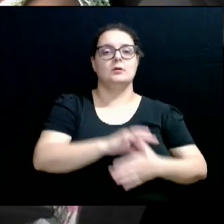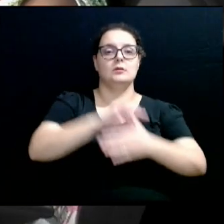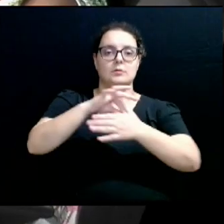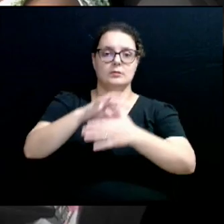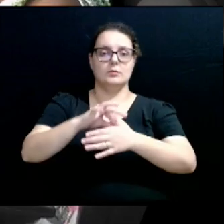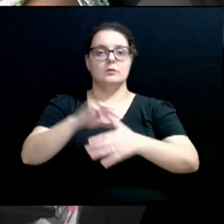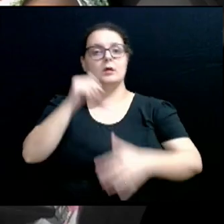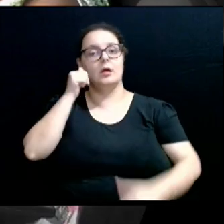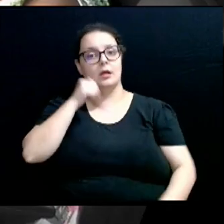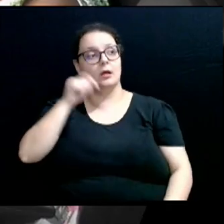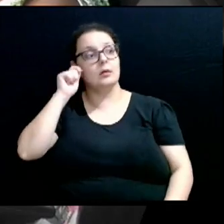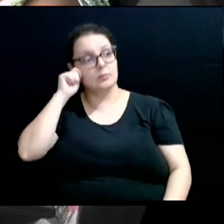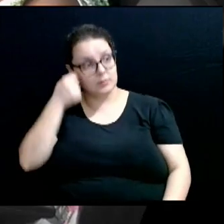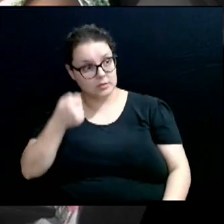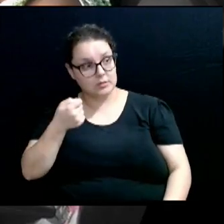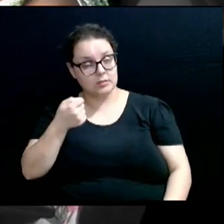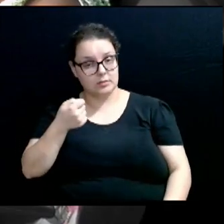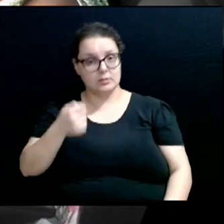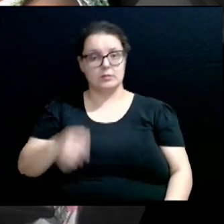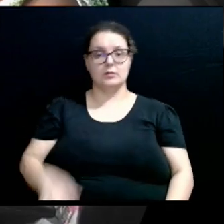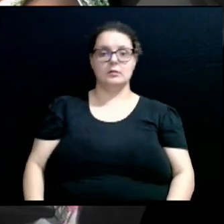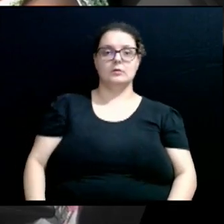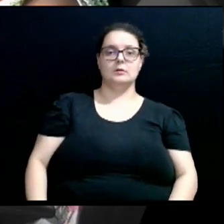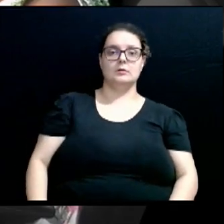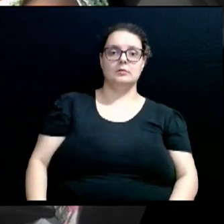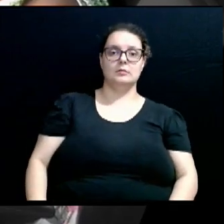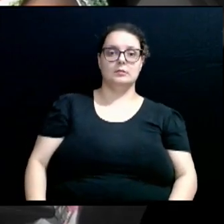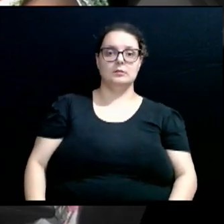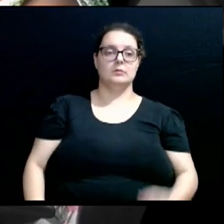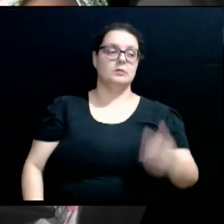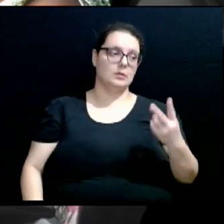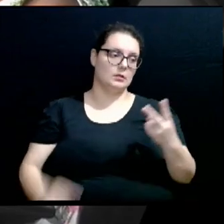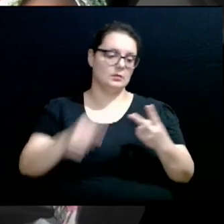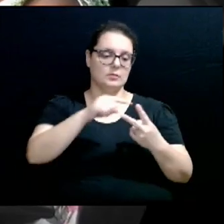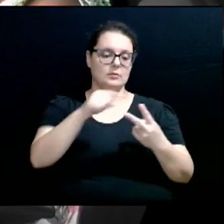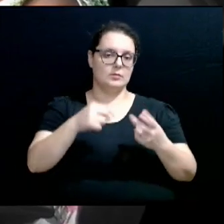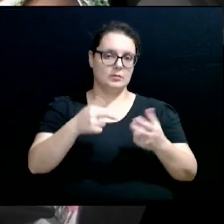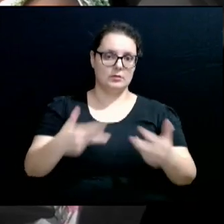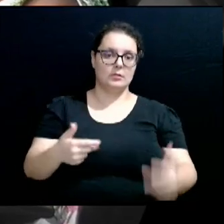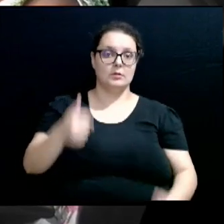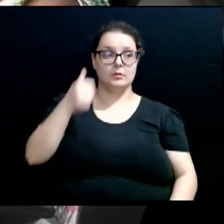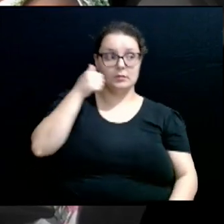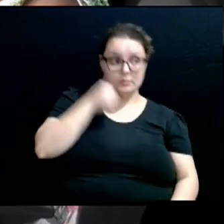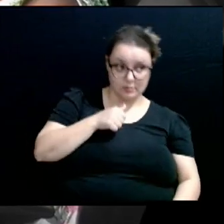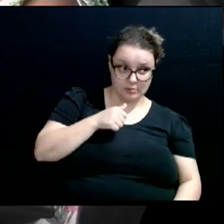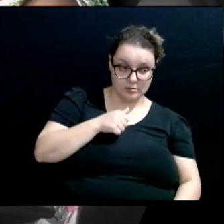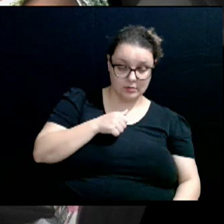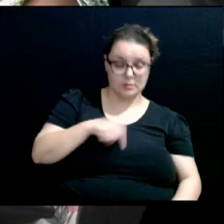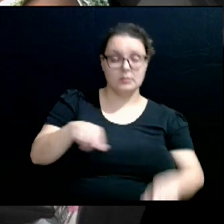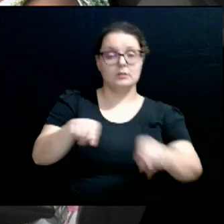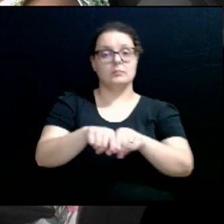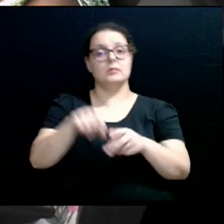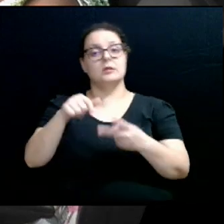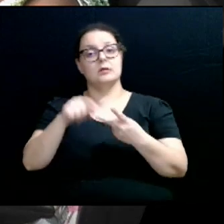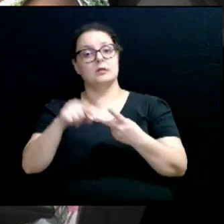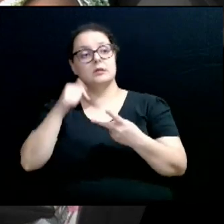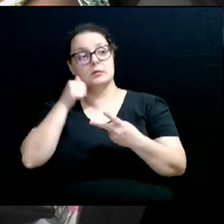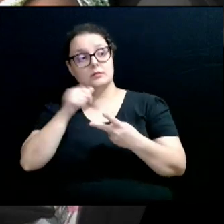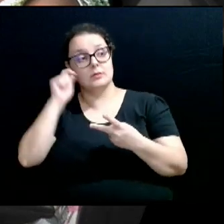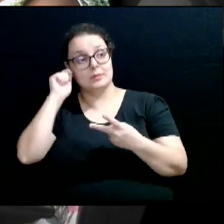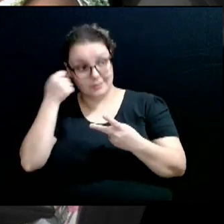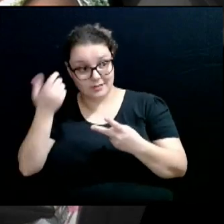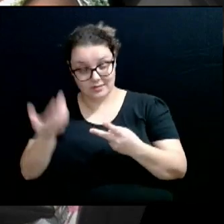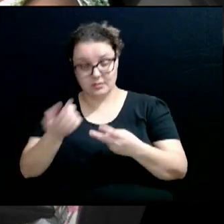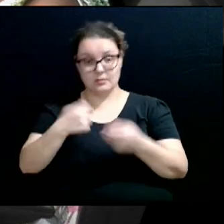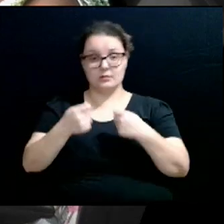negras, a gente tem duas questões aqui, ser mulher e ser mulher negra. Na administração municipal,